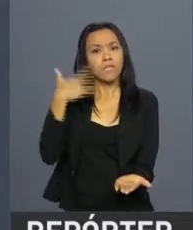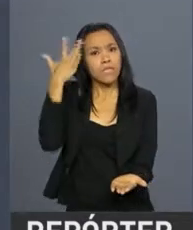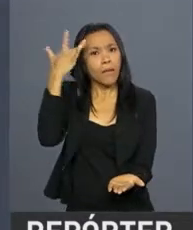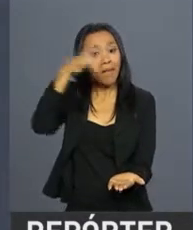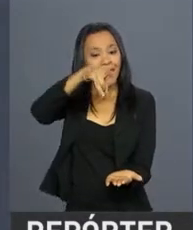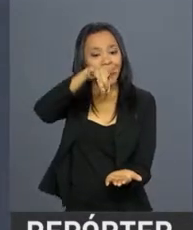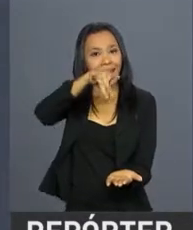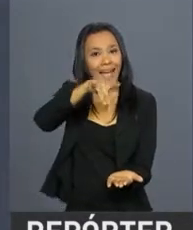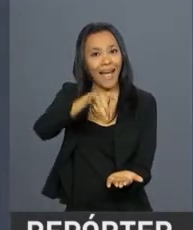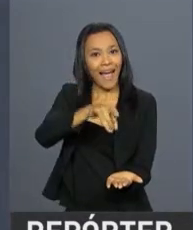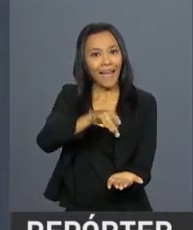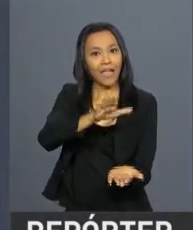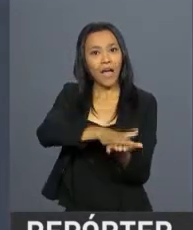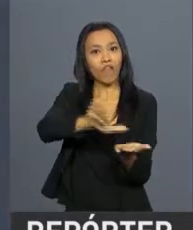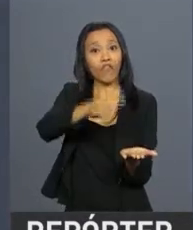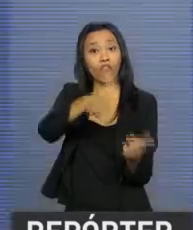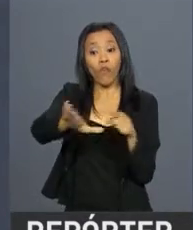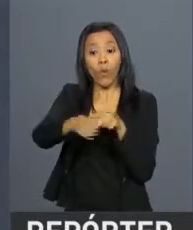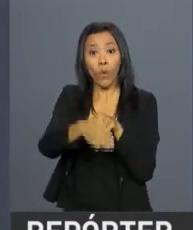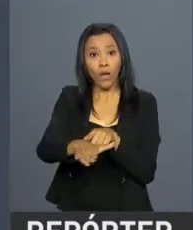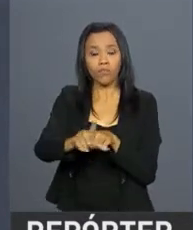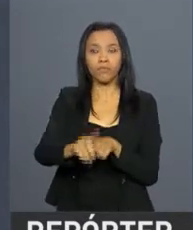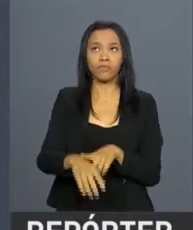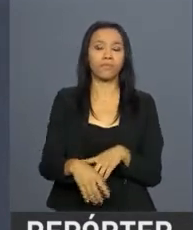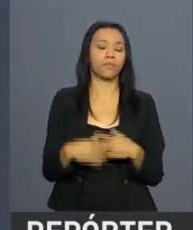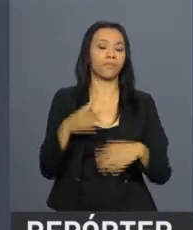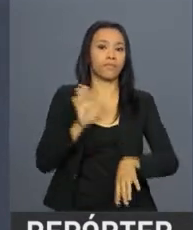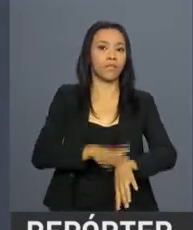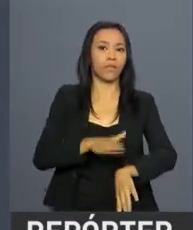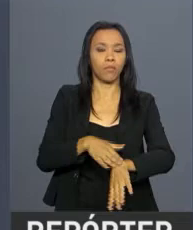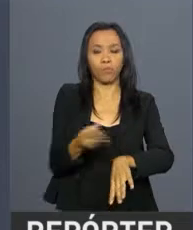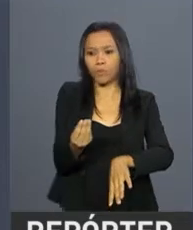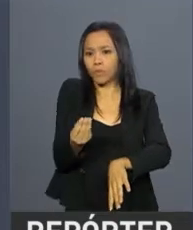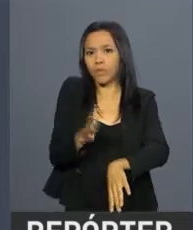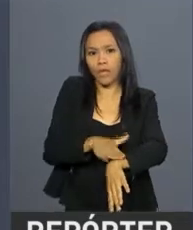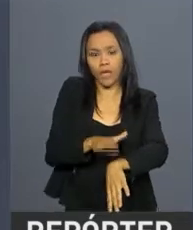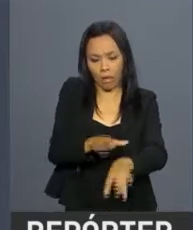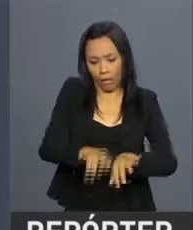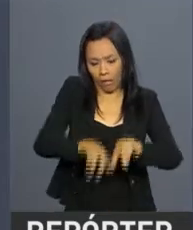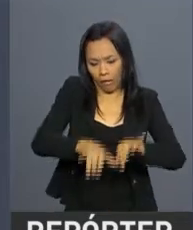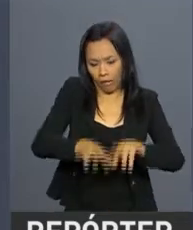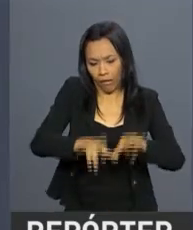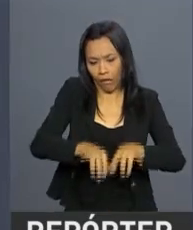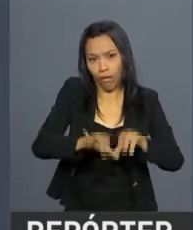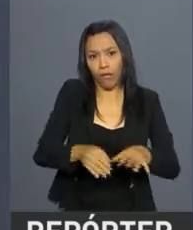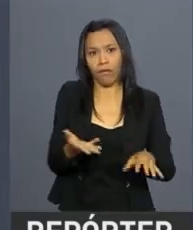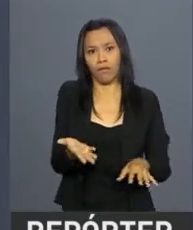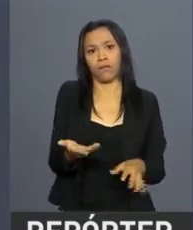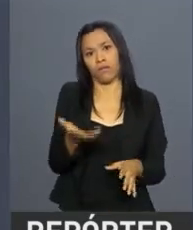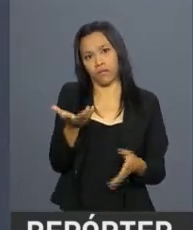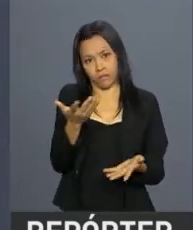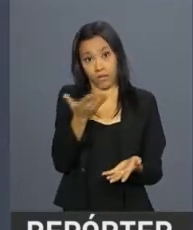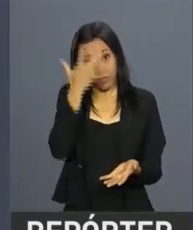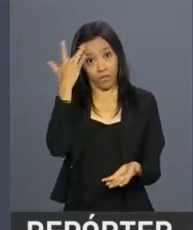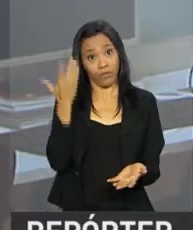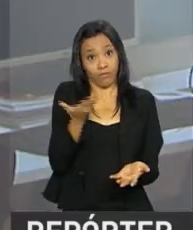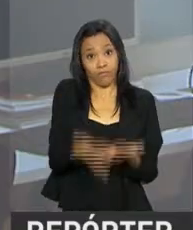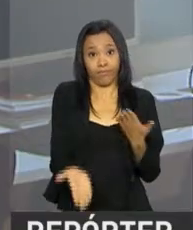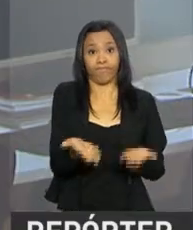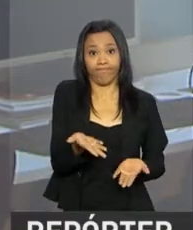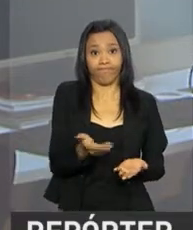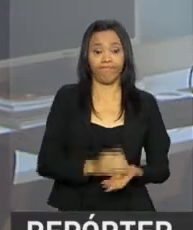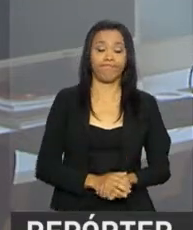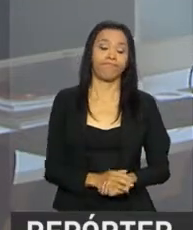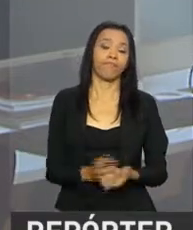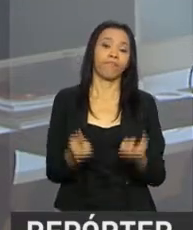folha de papel representa um tempo tomado é da investigação tempo tomado da atividade fim